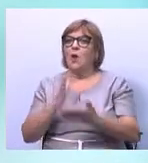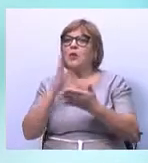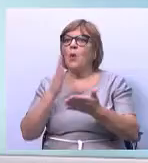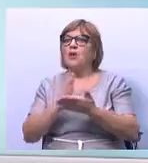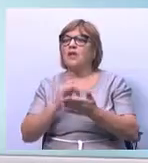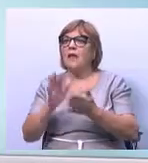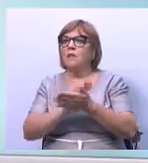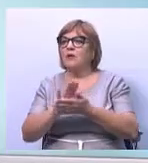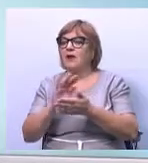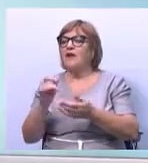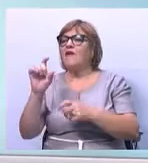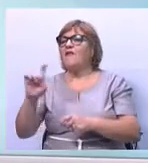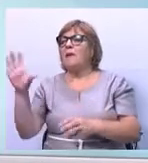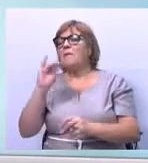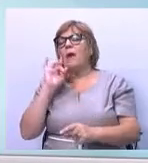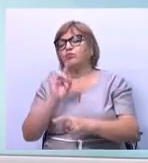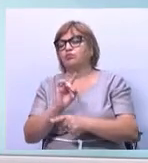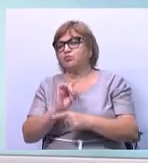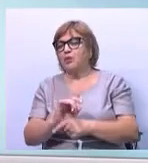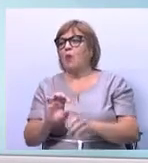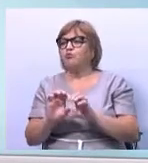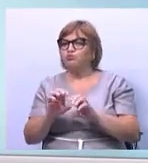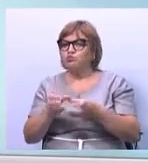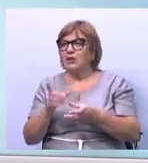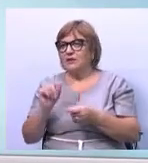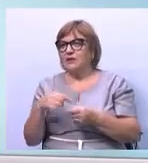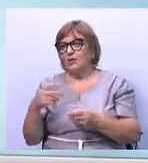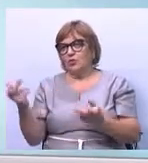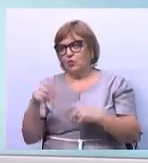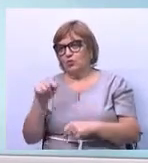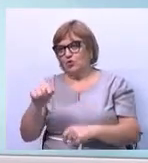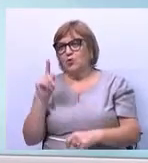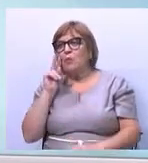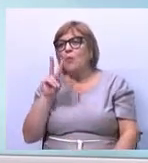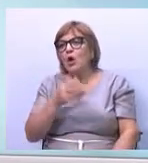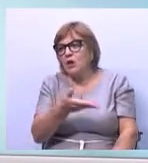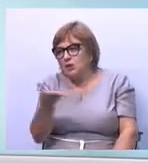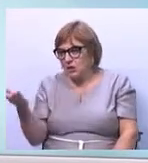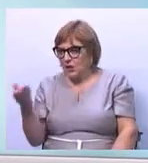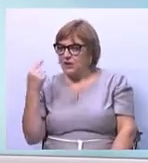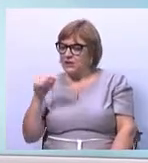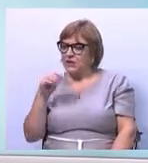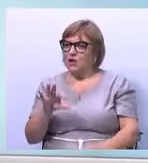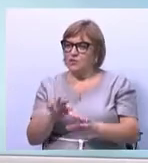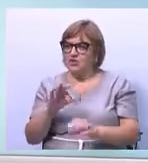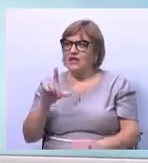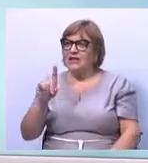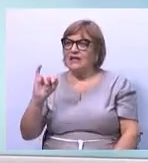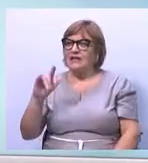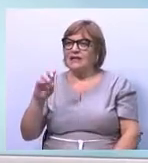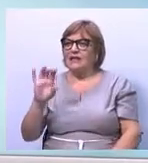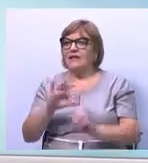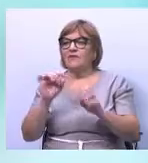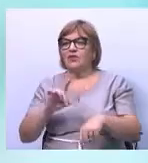exatamente. E estes frasquinhos são daqueles mais utilizados, os boiões também, e foi um bocadinho por isso também que trouxe para mostrar como as várias utilizar. opções. Liliana, chegou ao fim do